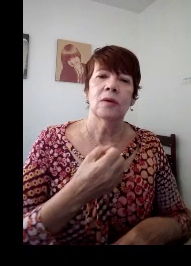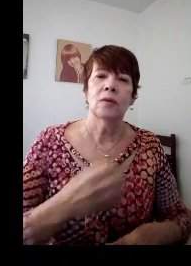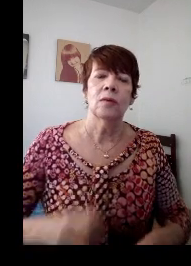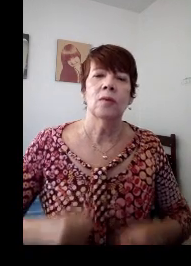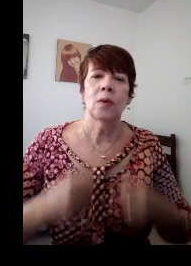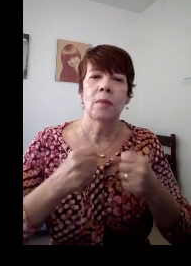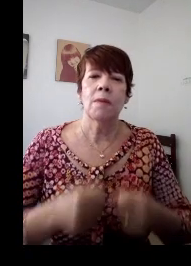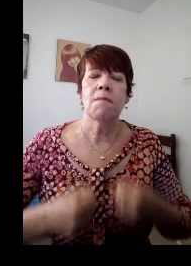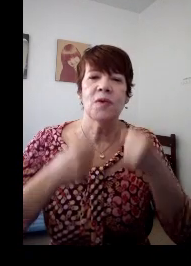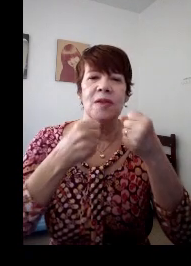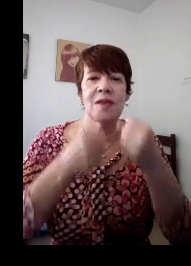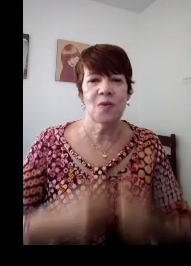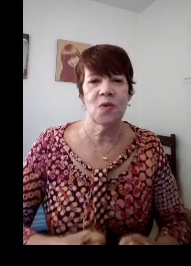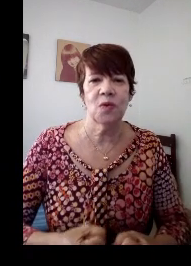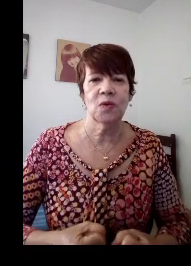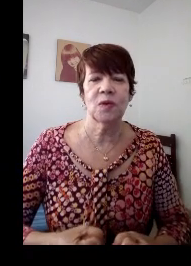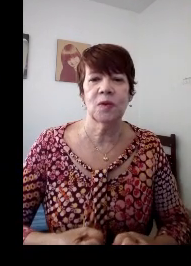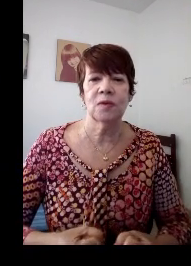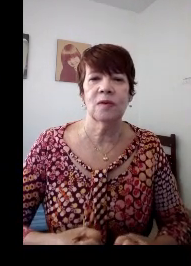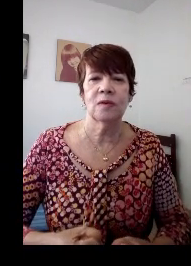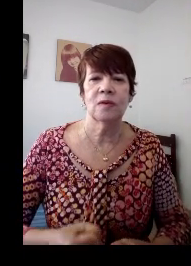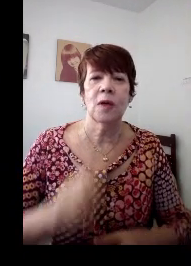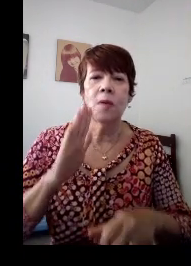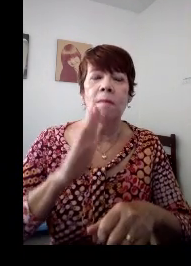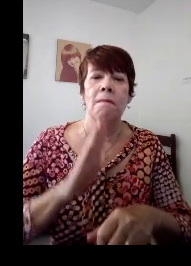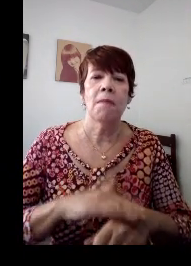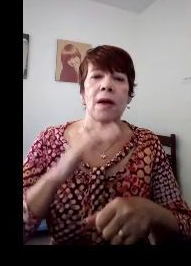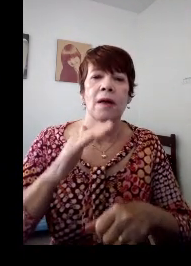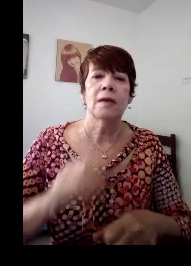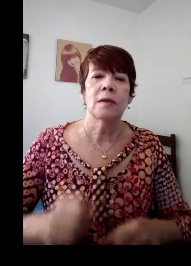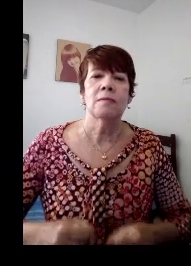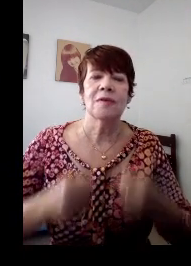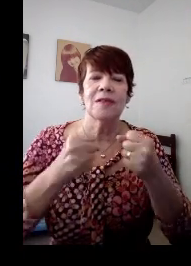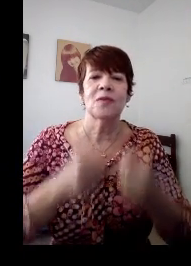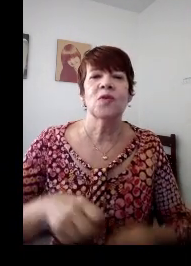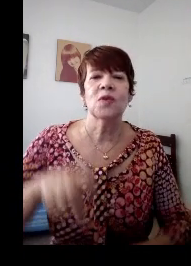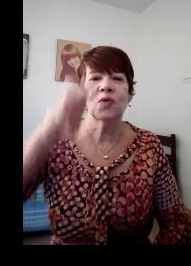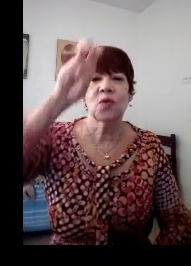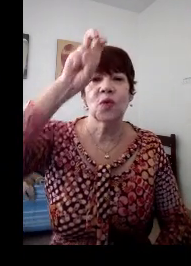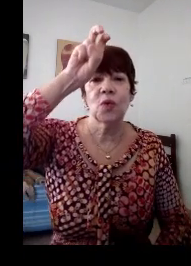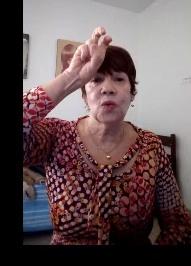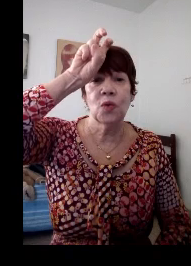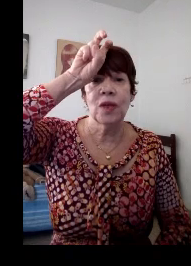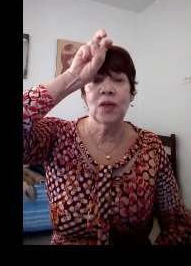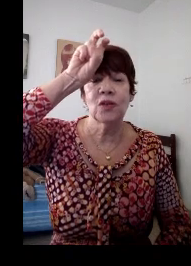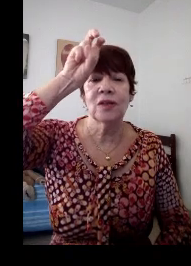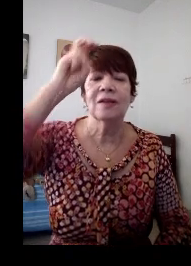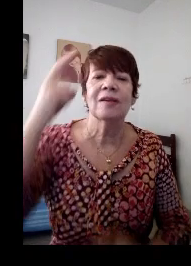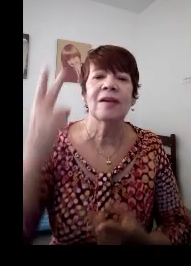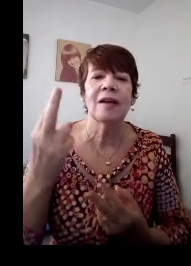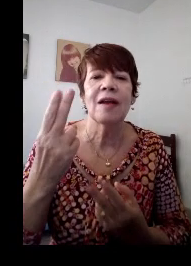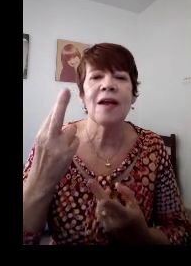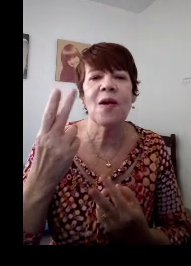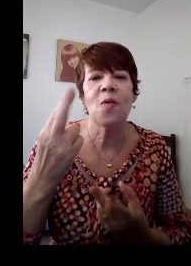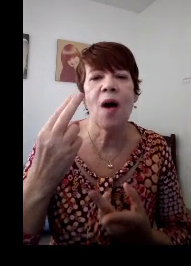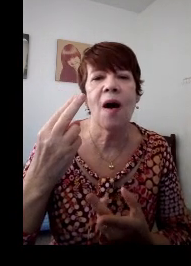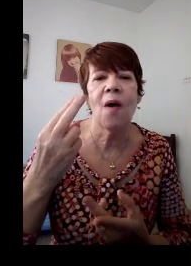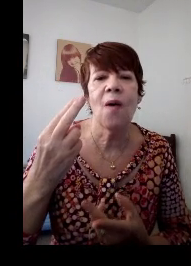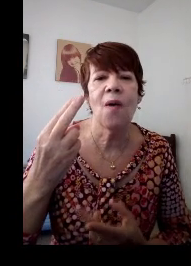mais poderoso do Egito. É como se ele fosse hoje